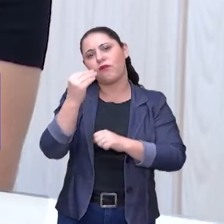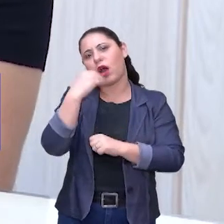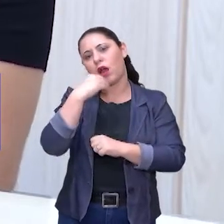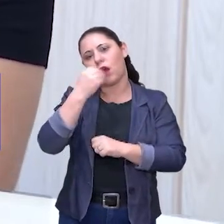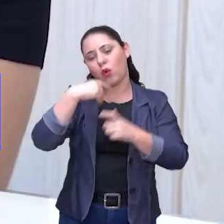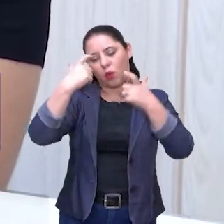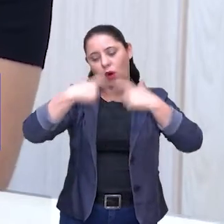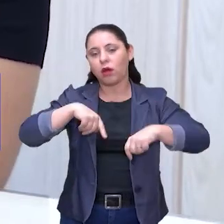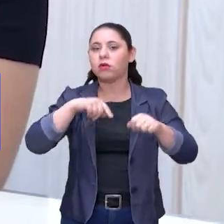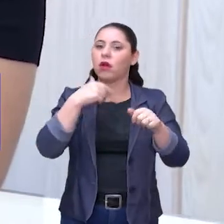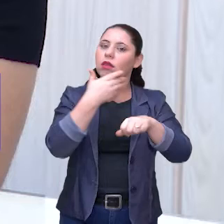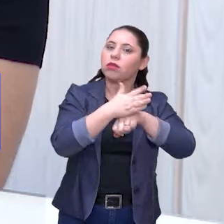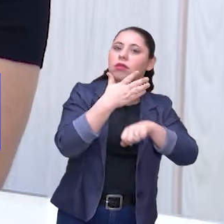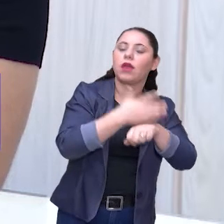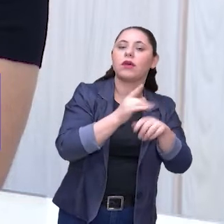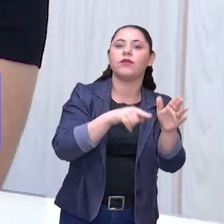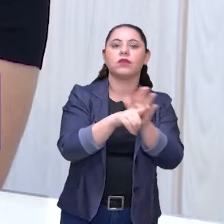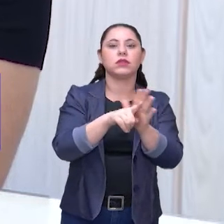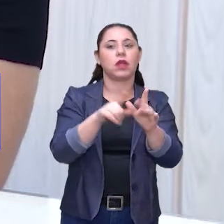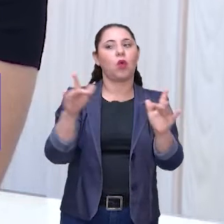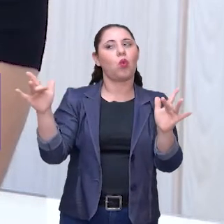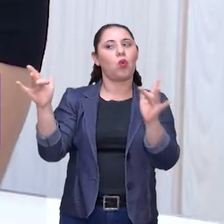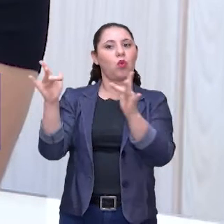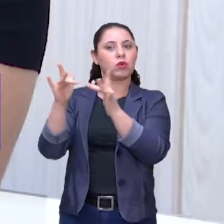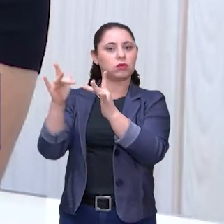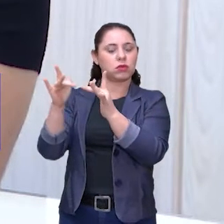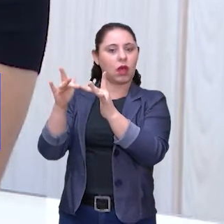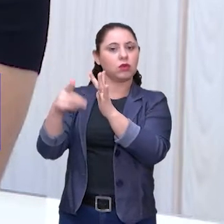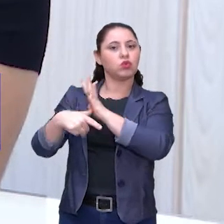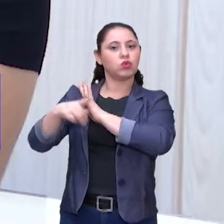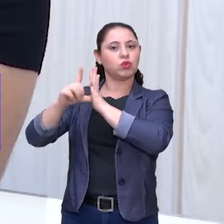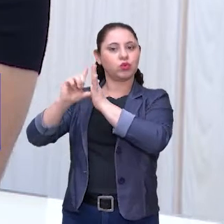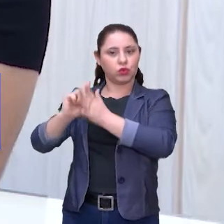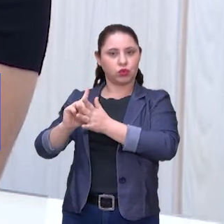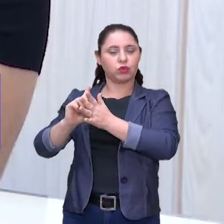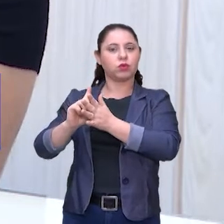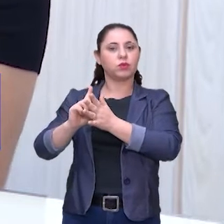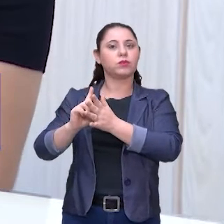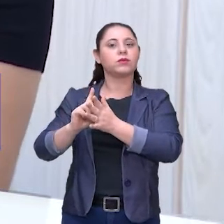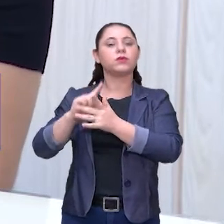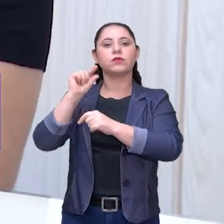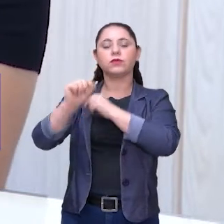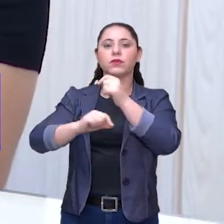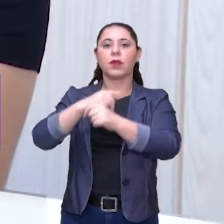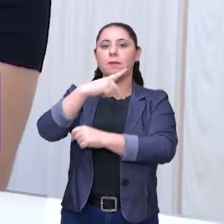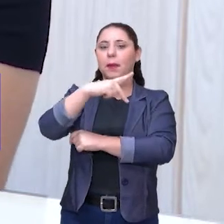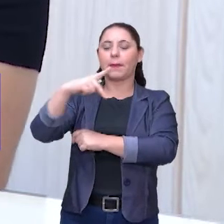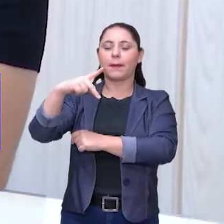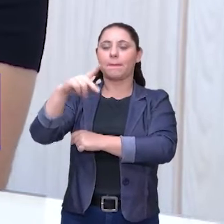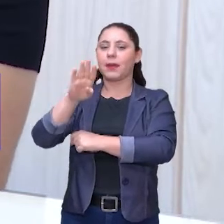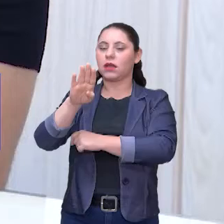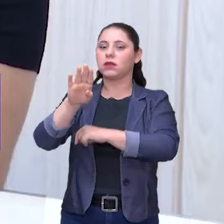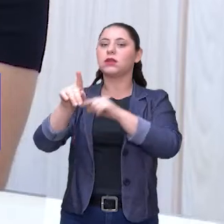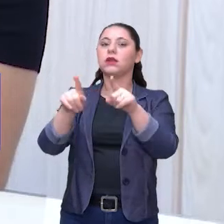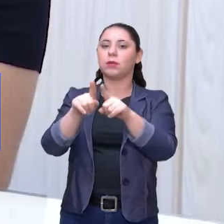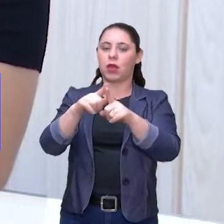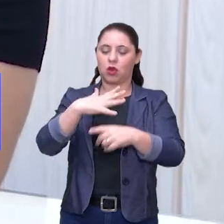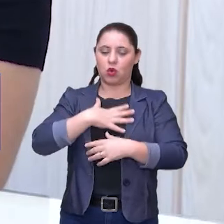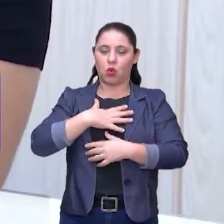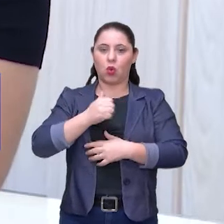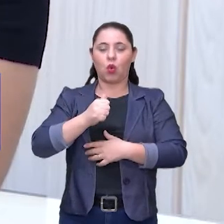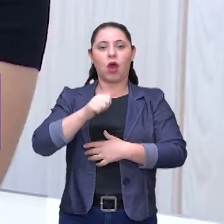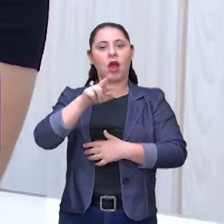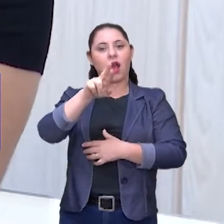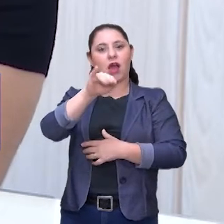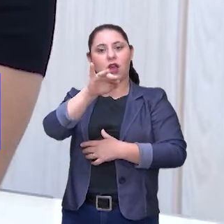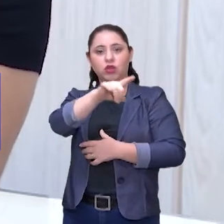imunidade, né, aí a gente precisa fazer alguns testes para ver se o paciente teve contato prévio,